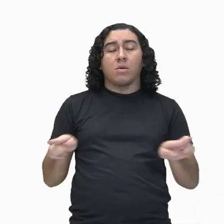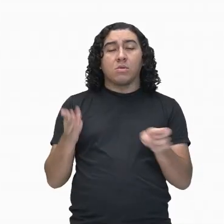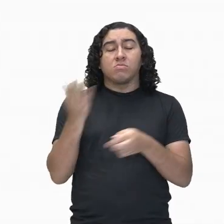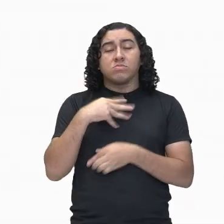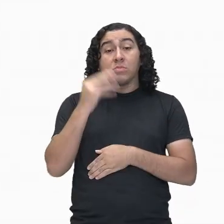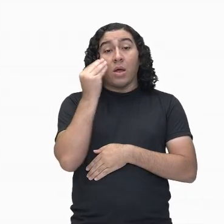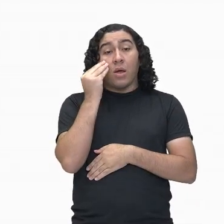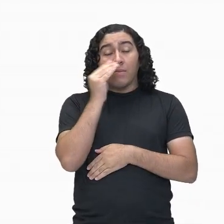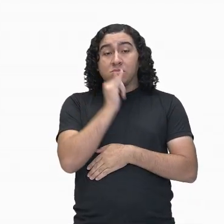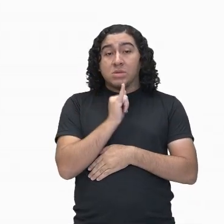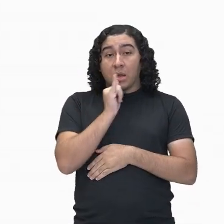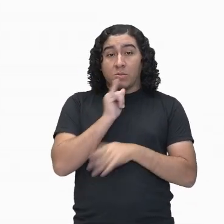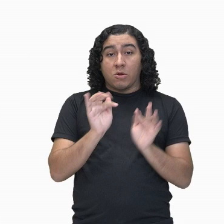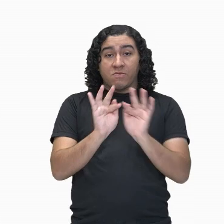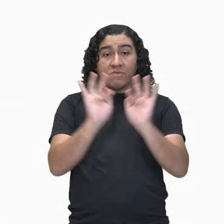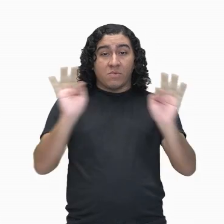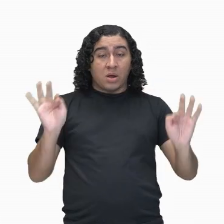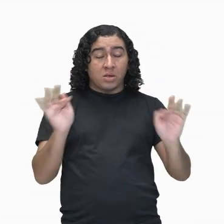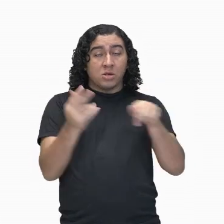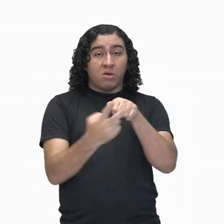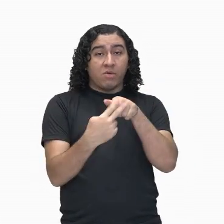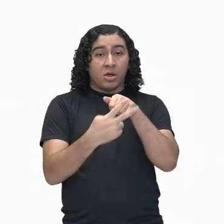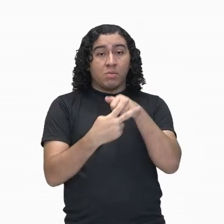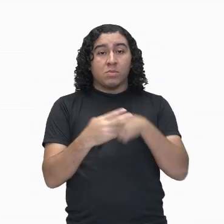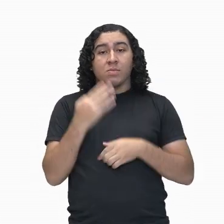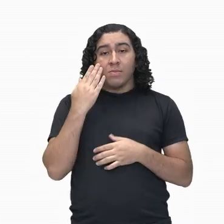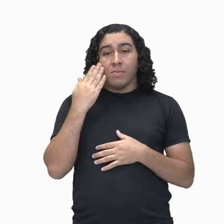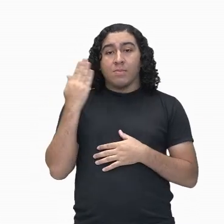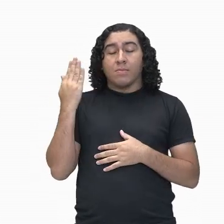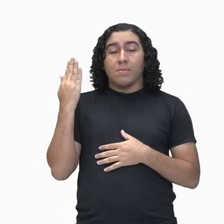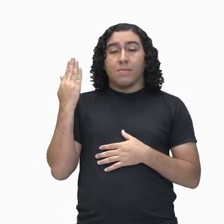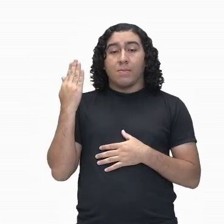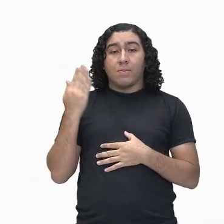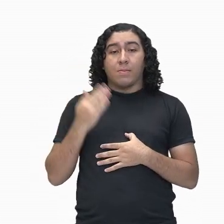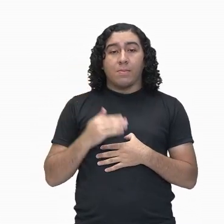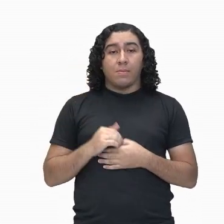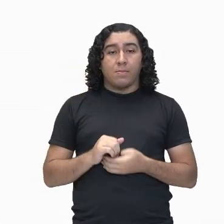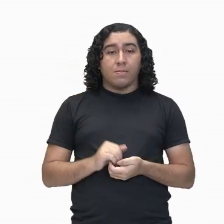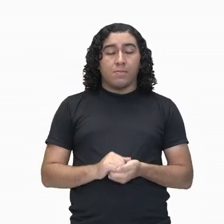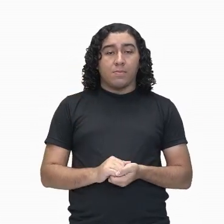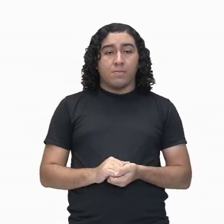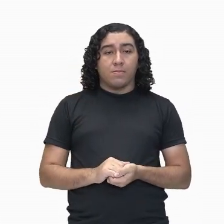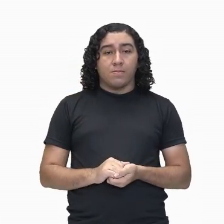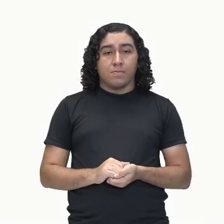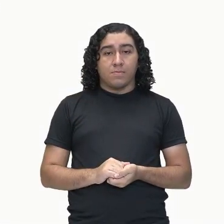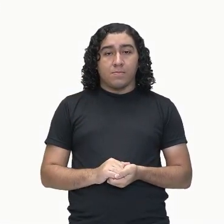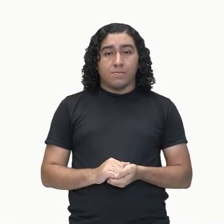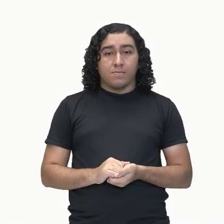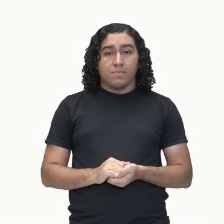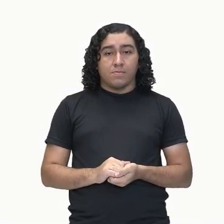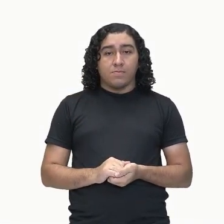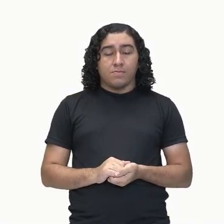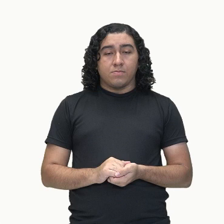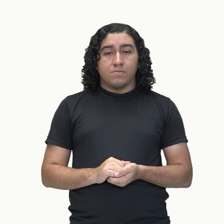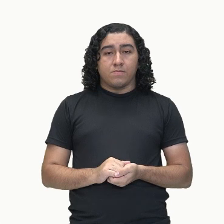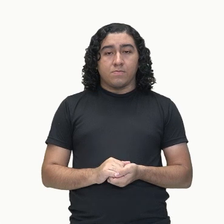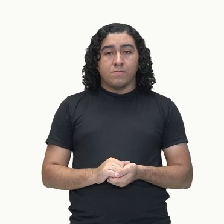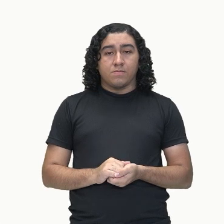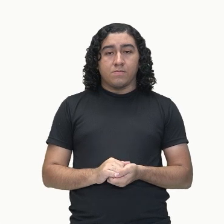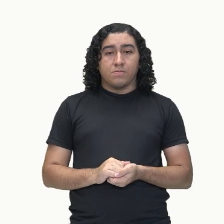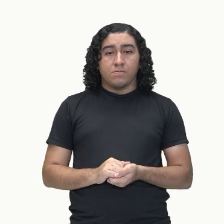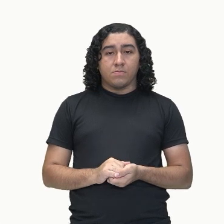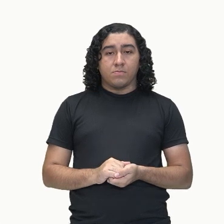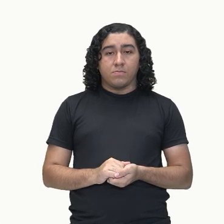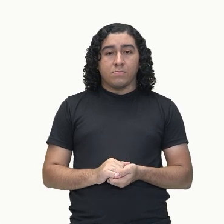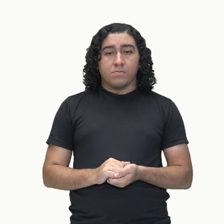exemplos frasais dos verbos regulares nas frases veja el futebolista digo que acearia